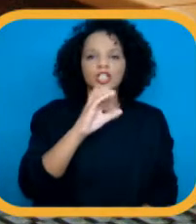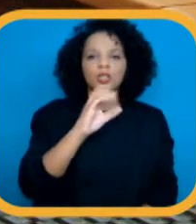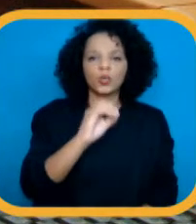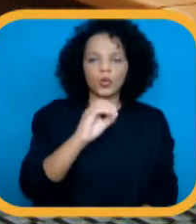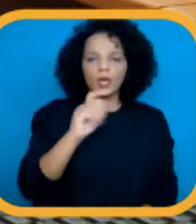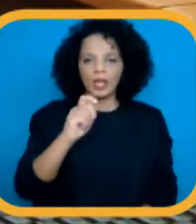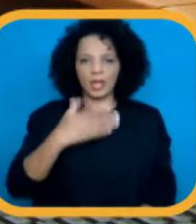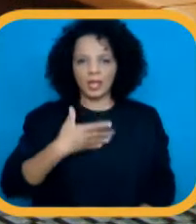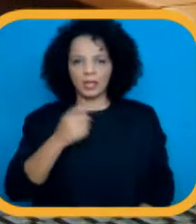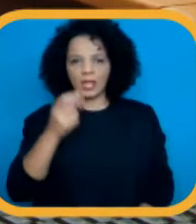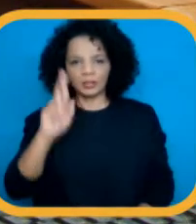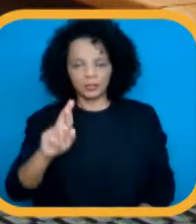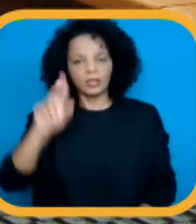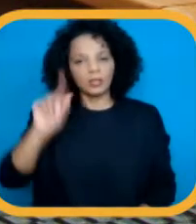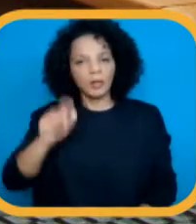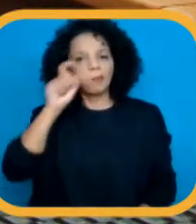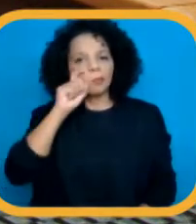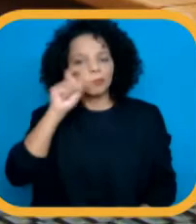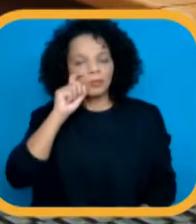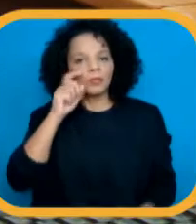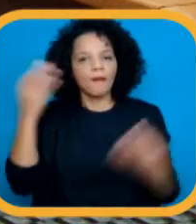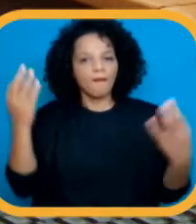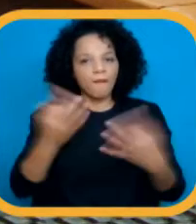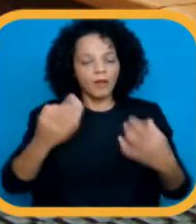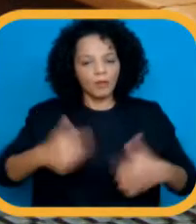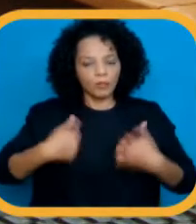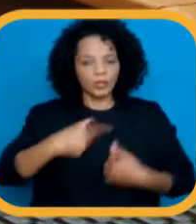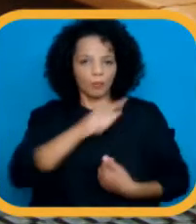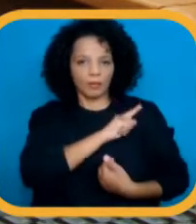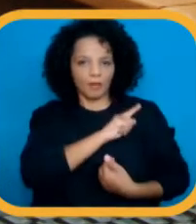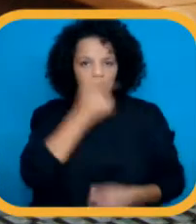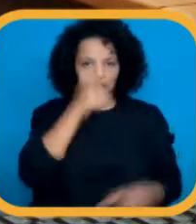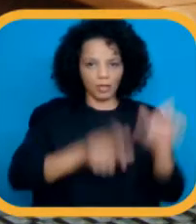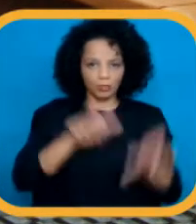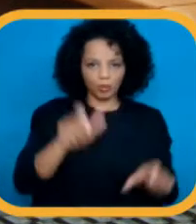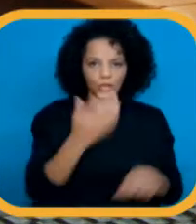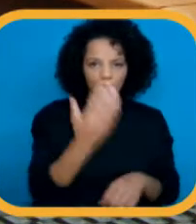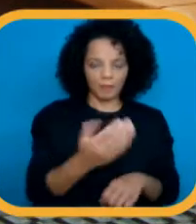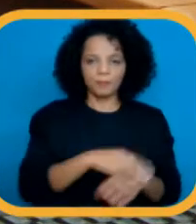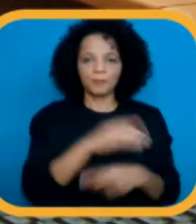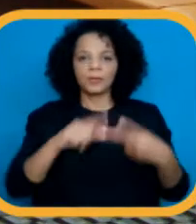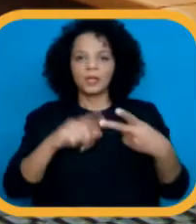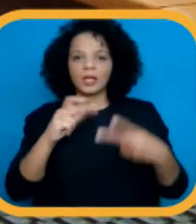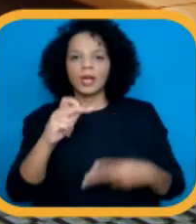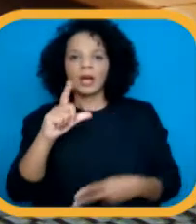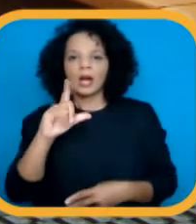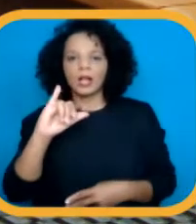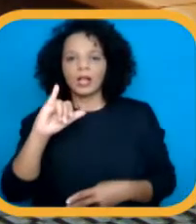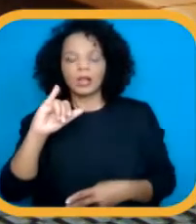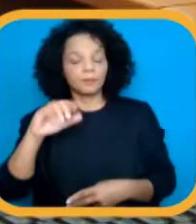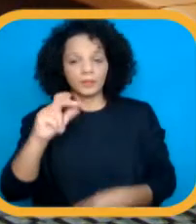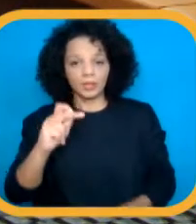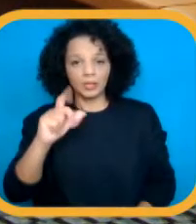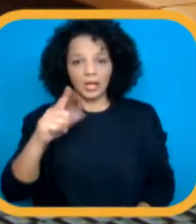Cisco WebEx, e com garantias de segurança e de proteção de dados para os utilizadores. E com a Altice